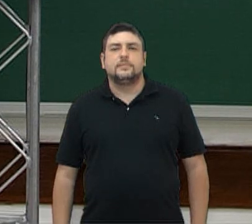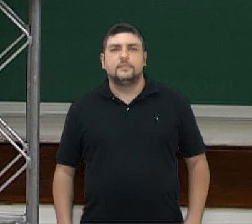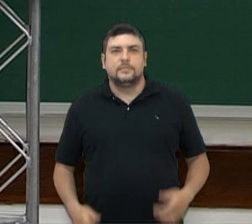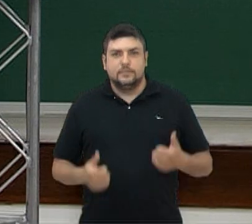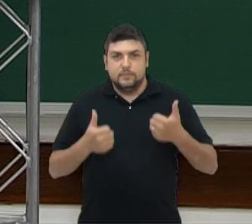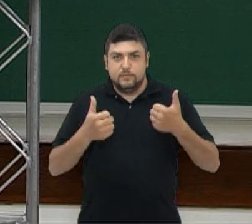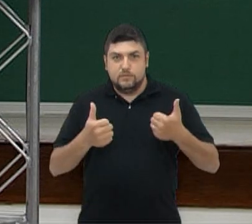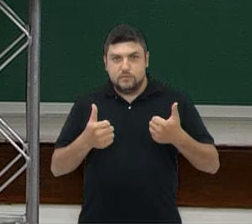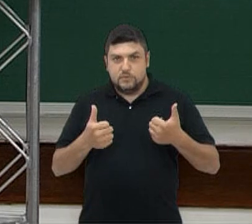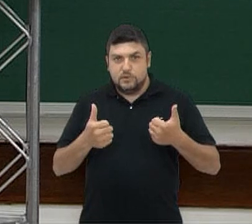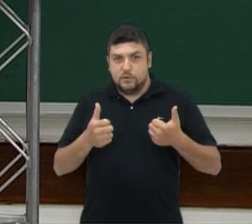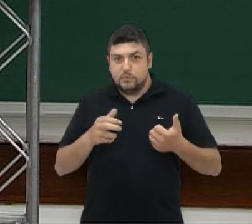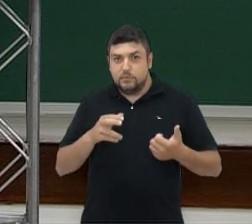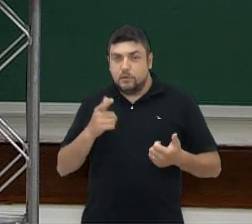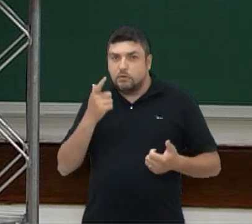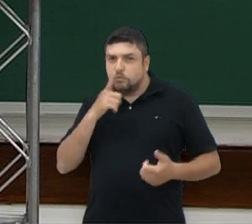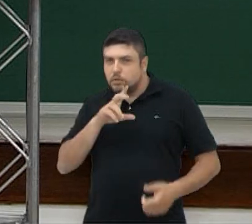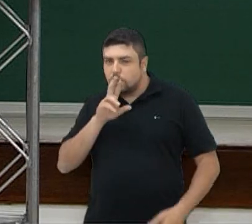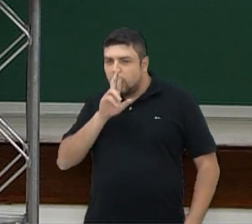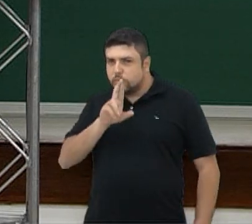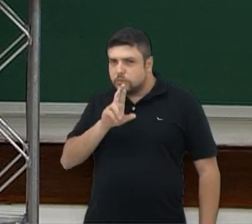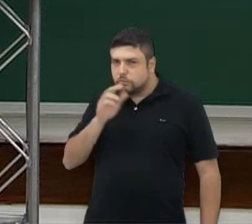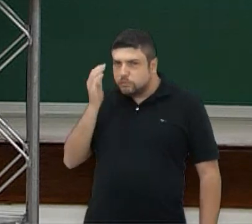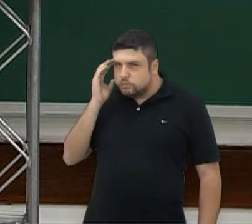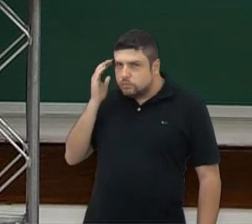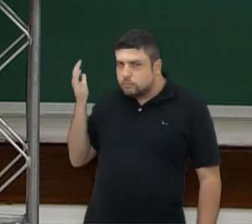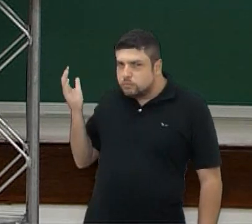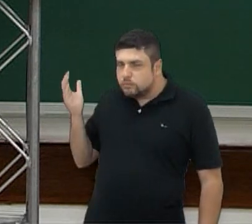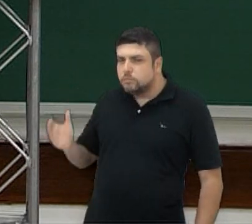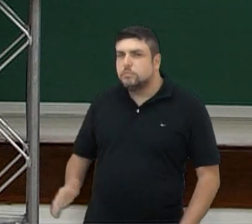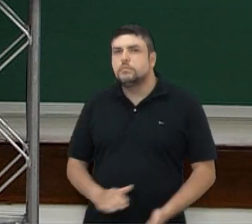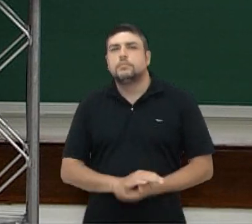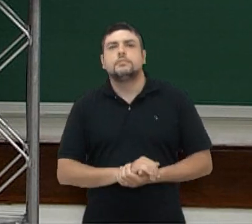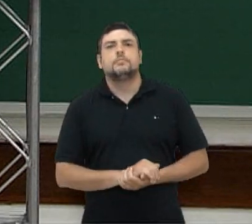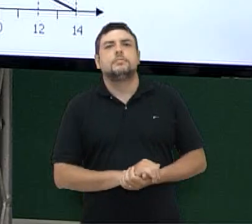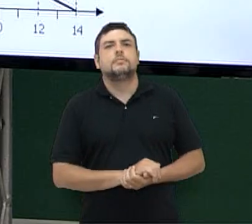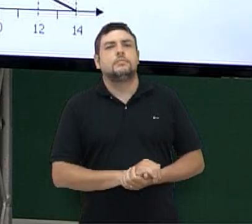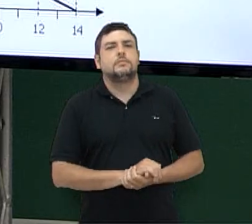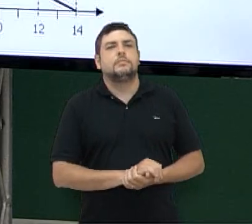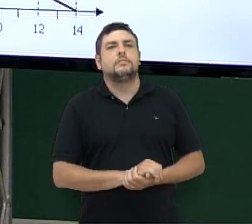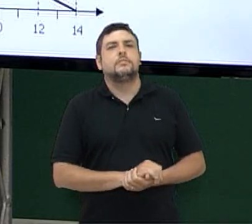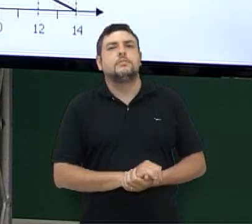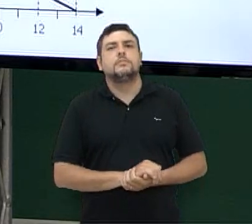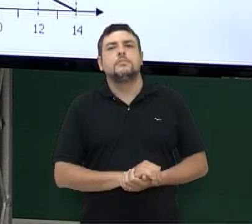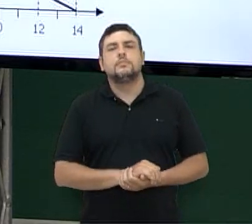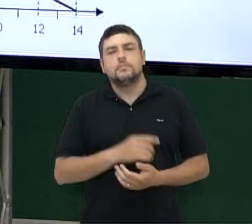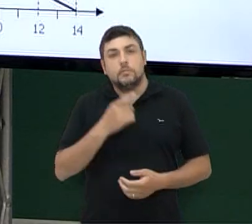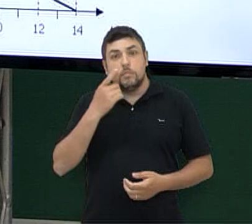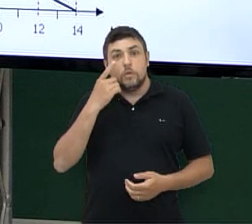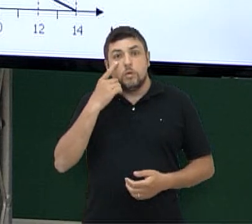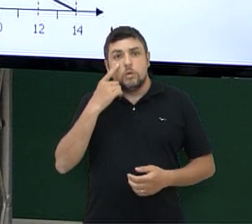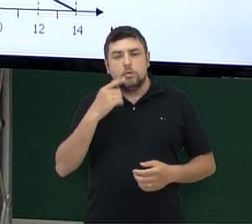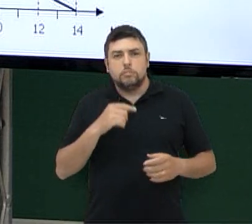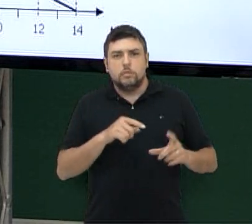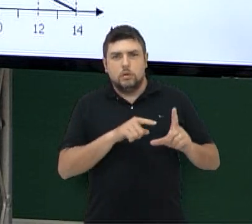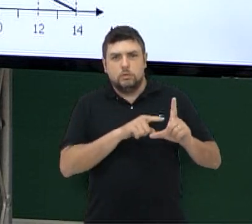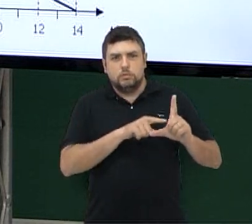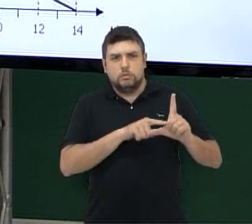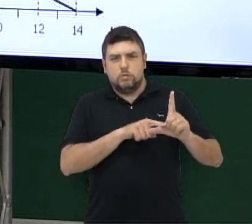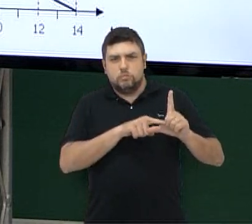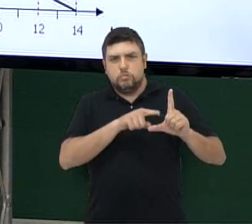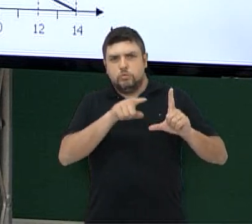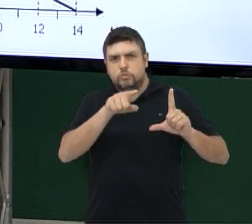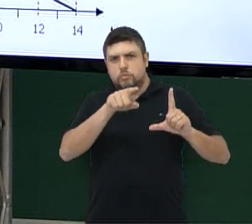E aí, resolveram o bagulho? Resolveram o negócio? Gente, vamos lá. Pessoal, só faça análise